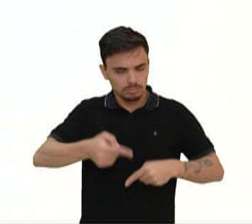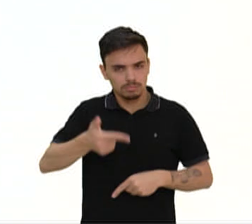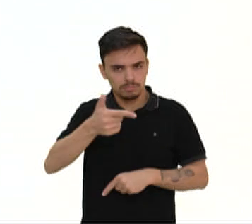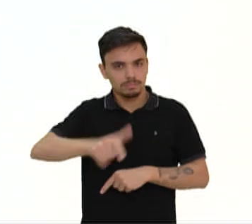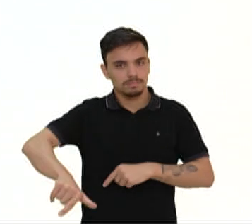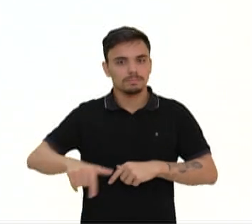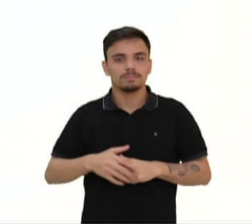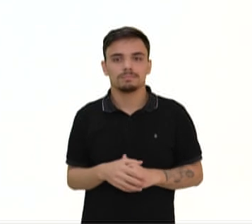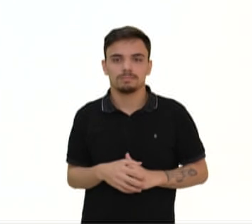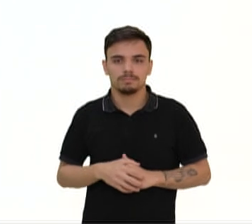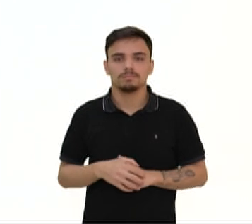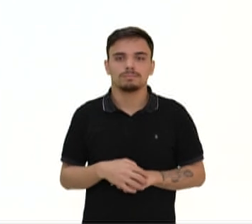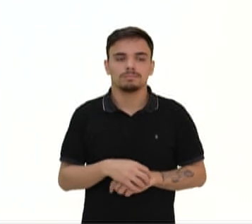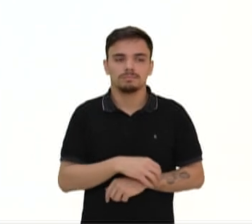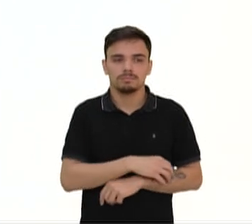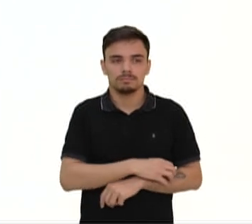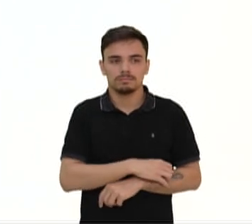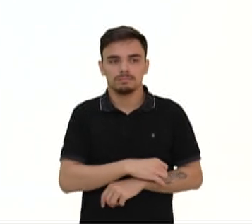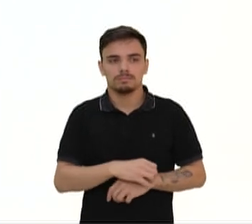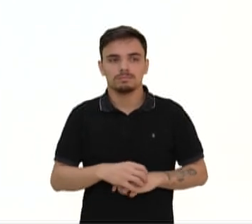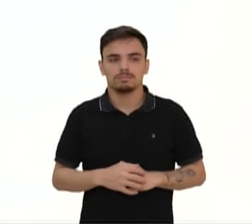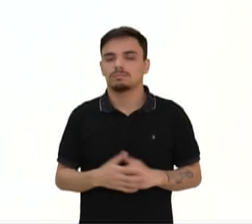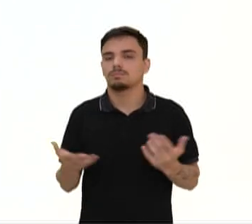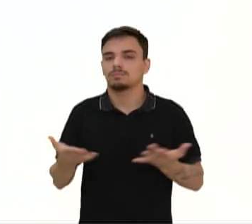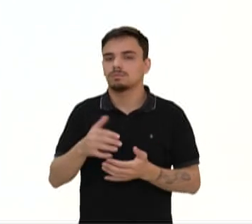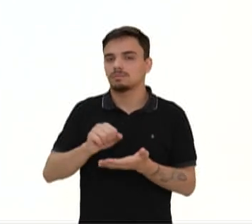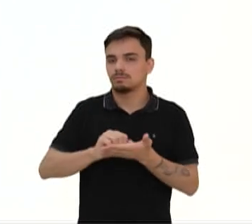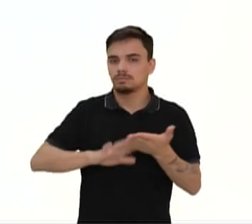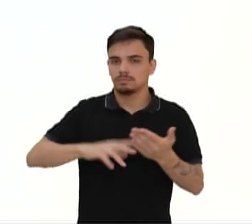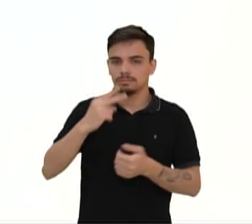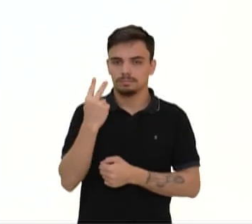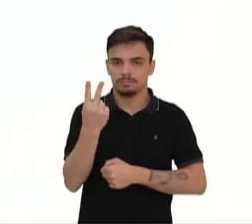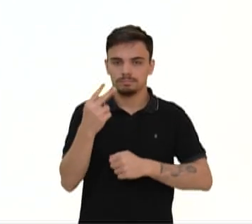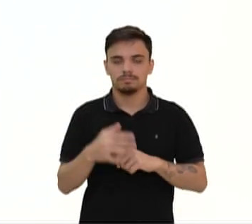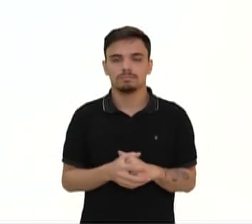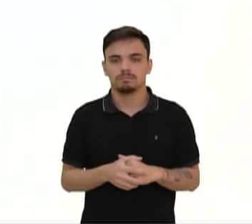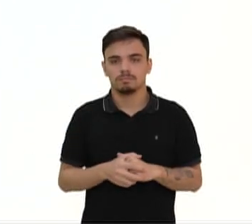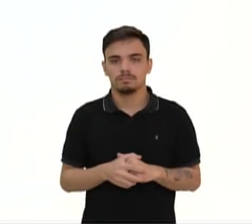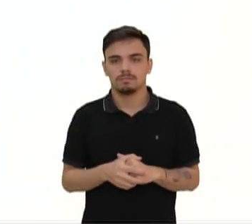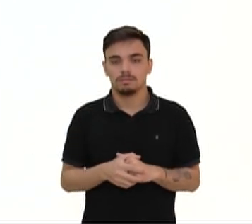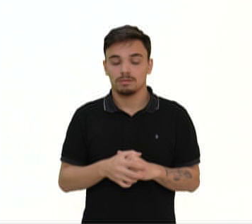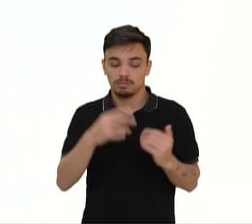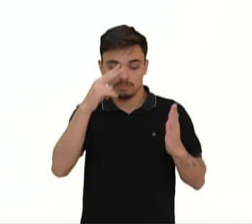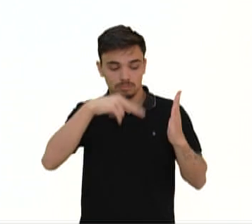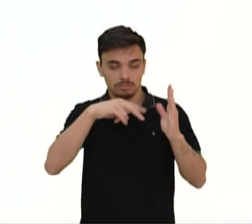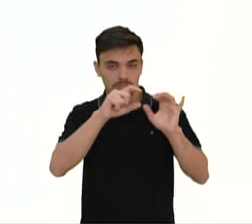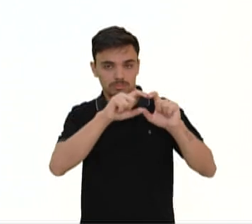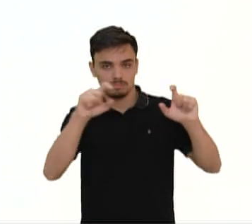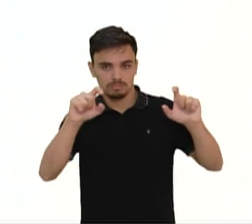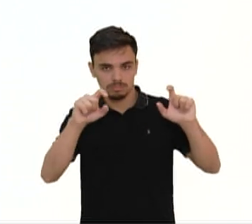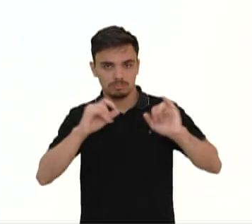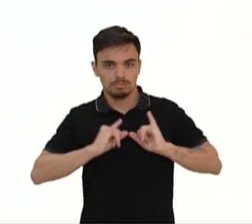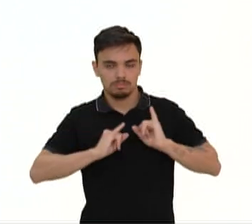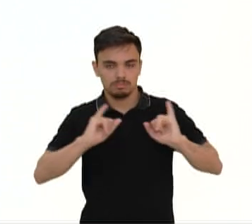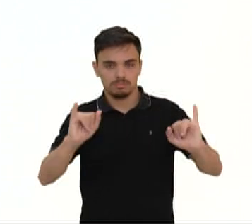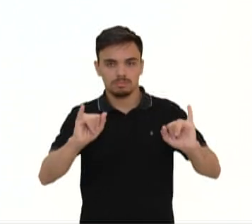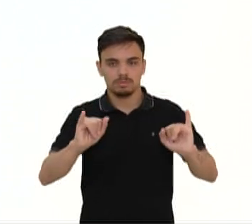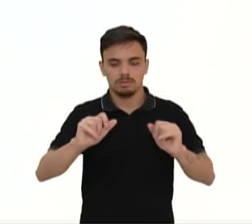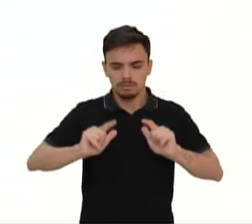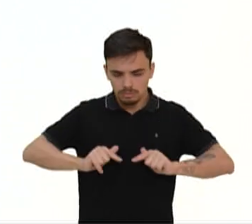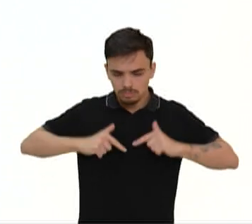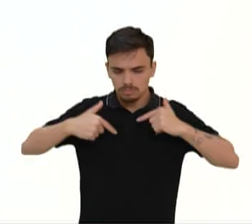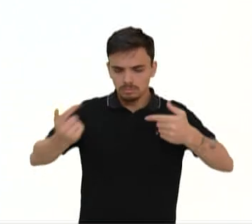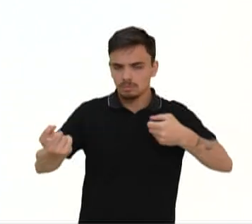discutidos. Vamos para a atividade 2. Leia o título da notícia. Atitudes